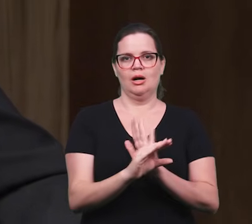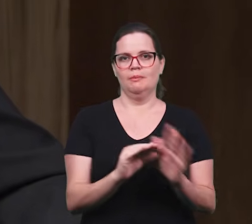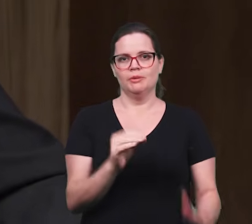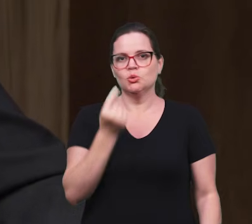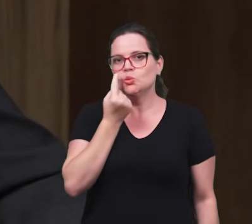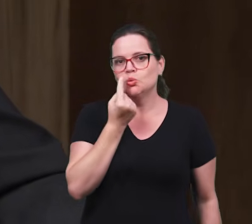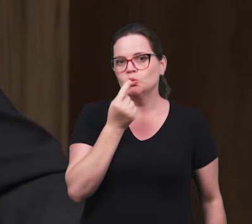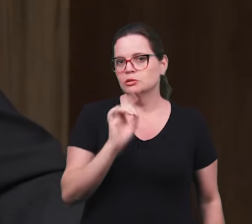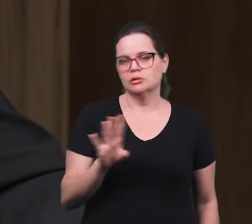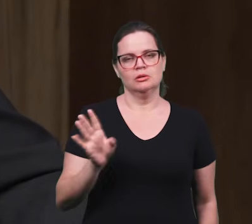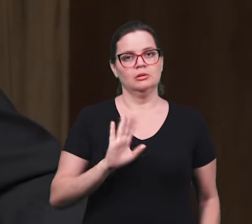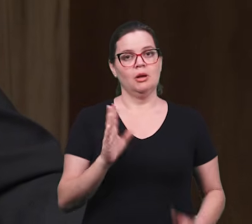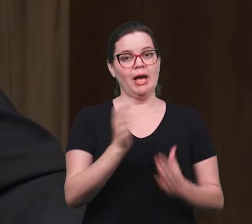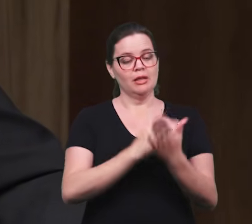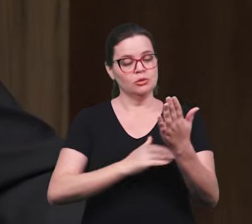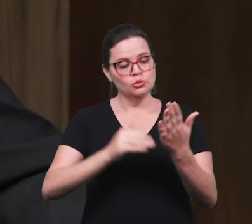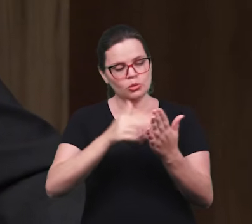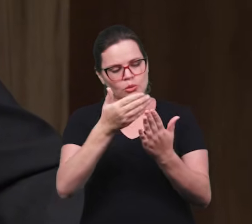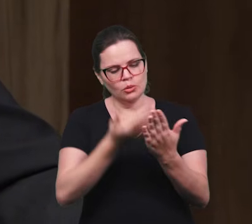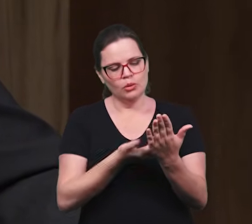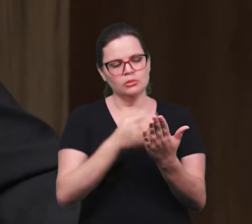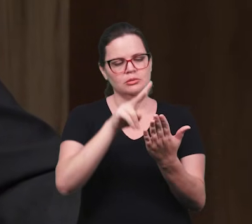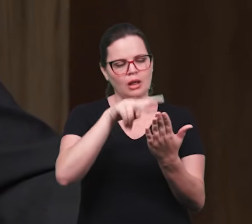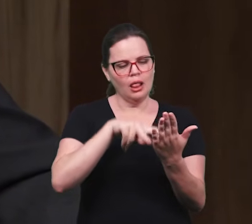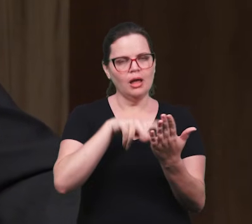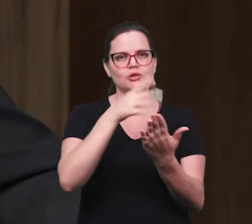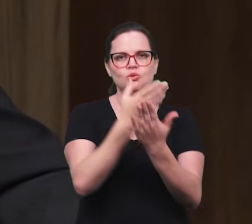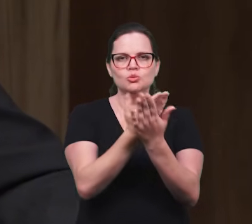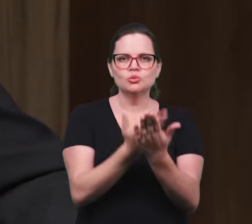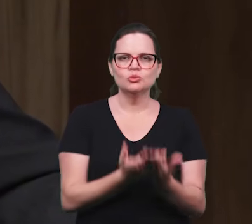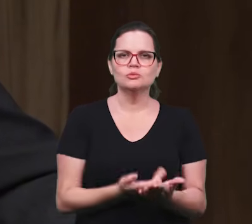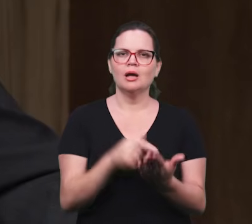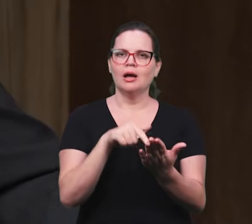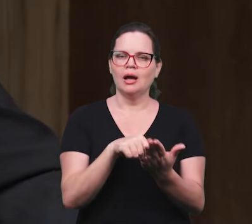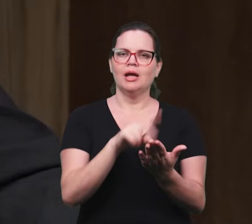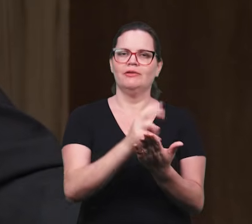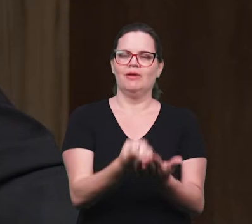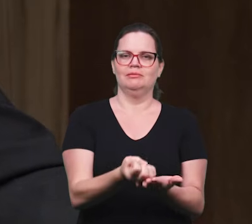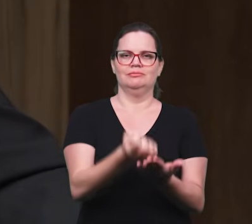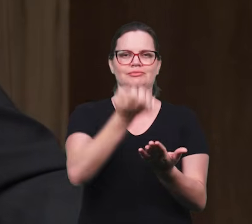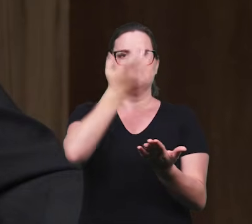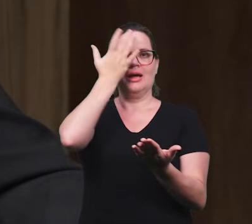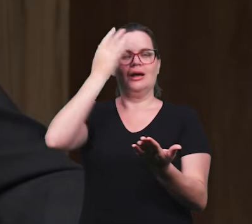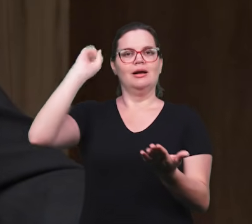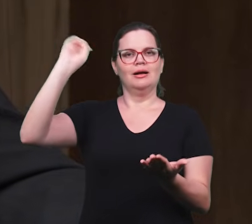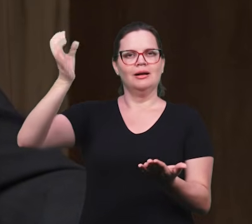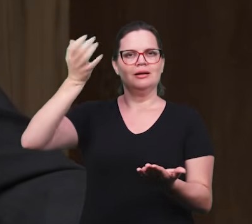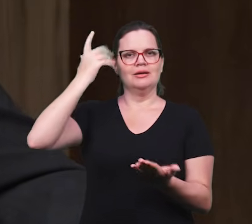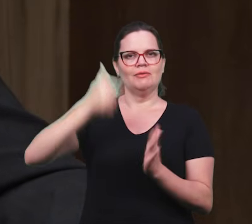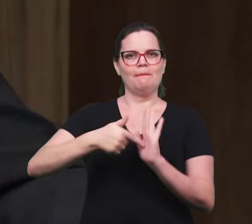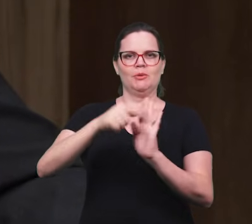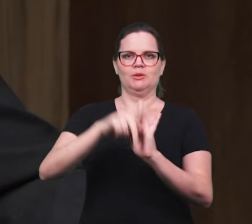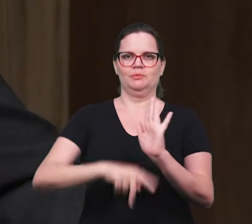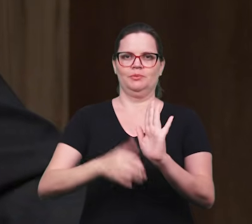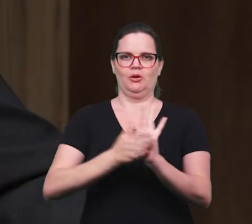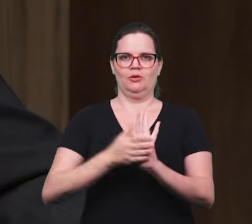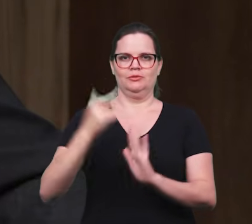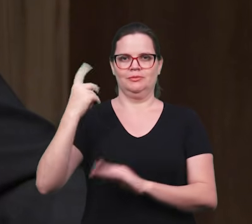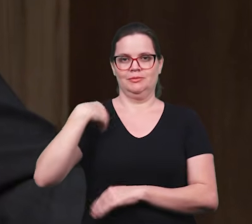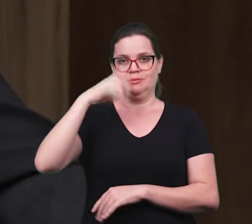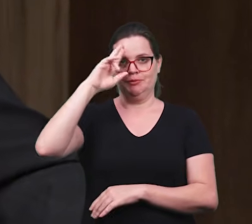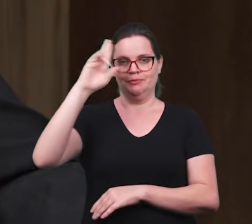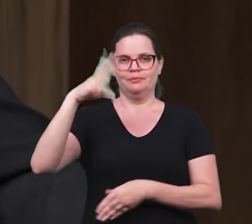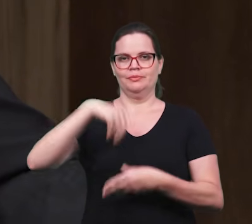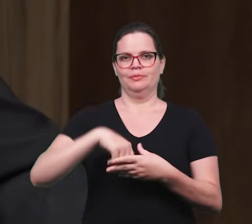específico, não, é examinar toda a palavra, porque ela está aqui para nos ensinar sobre o projeto. E lá